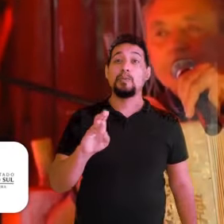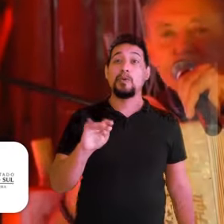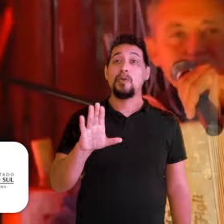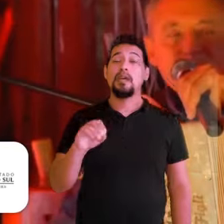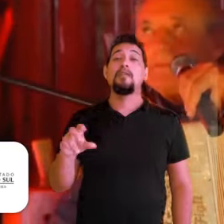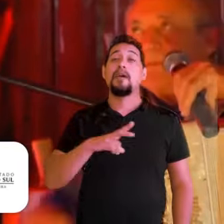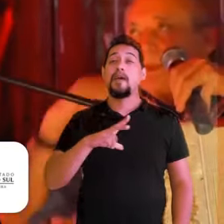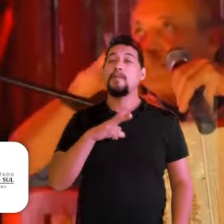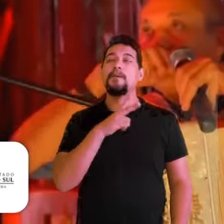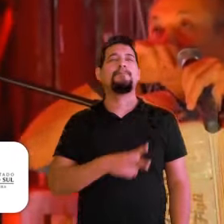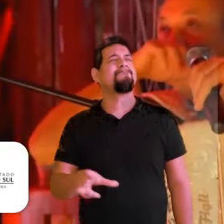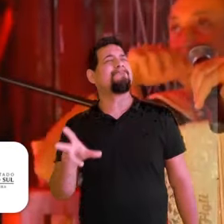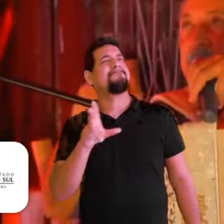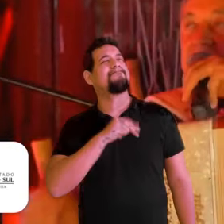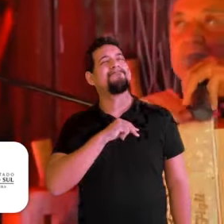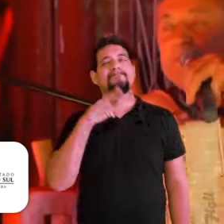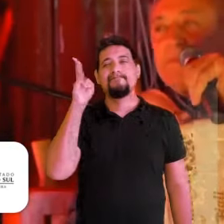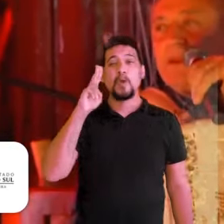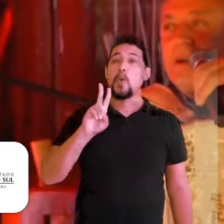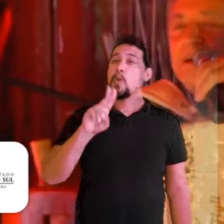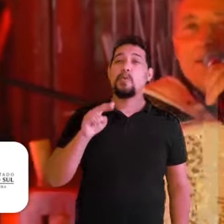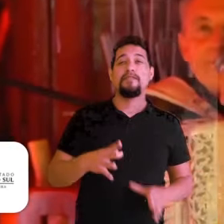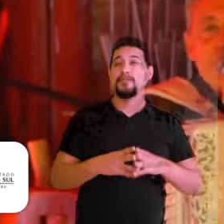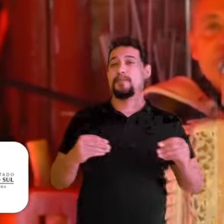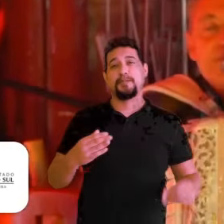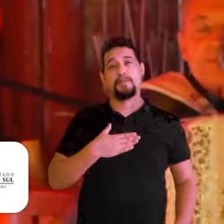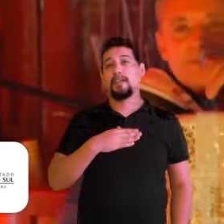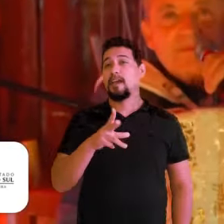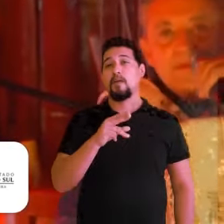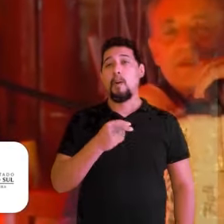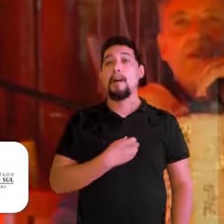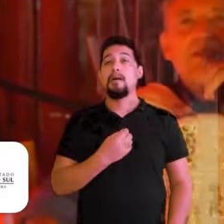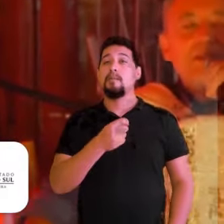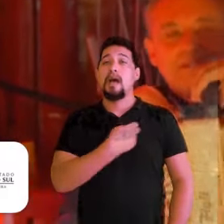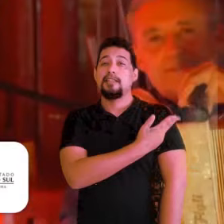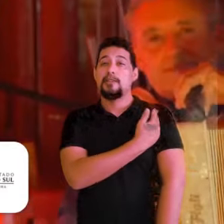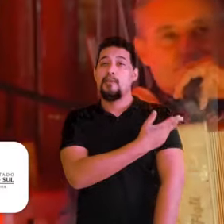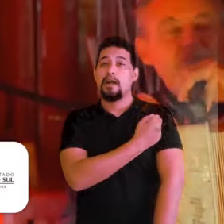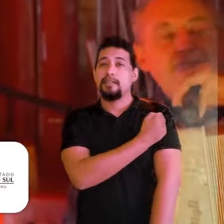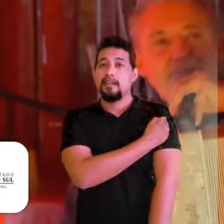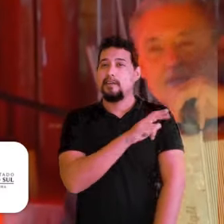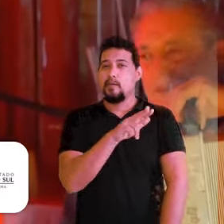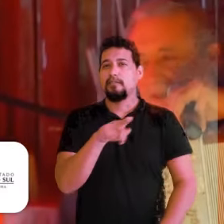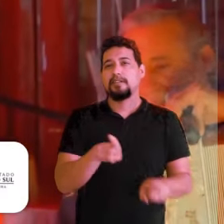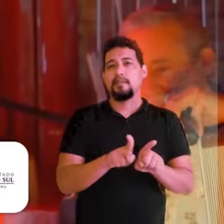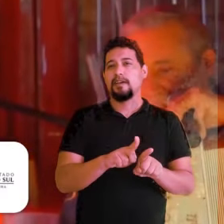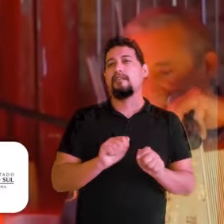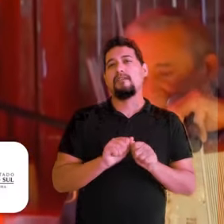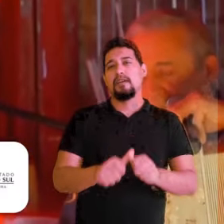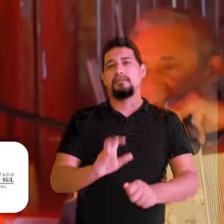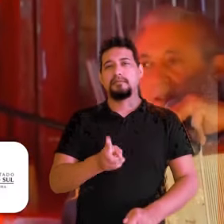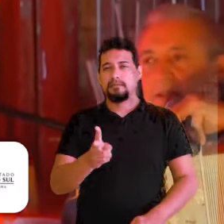Chiquito e Bordoneio é uma tatuagem que está em mim. Então ela nunca vai sair do meu corpo. Faz parte da minha vida, o Chiquito e